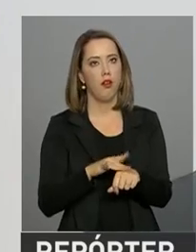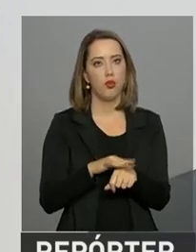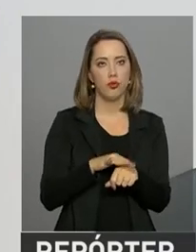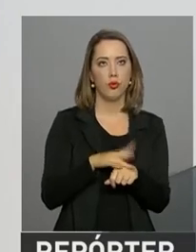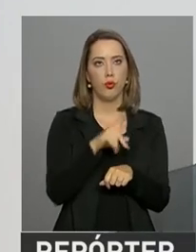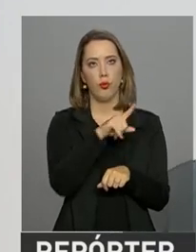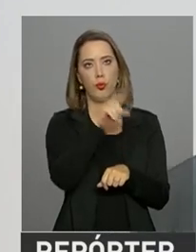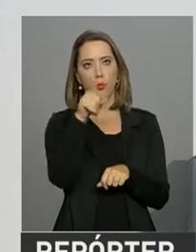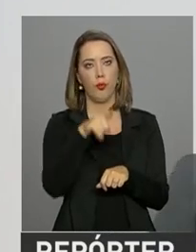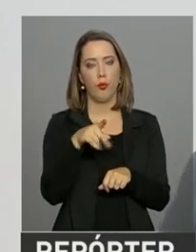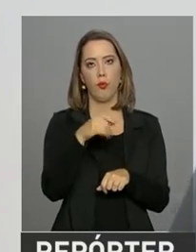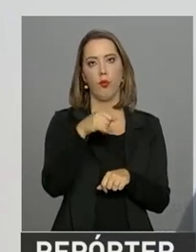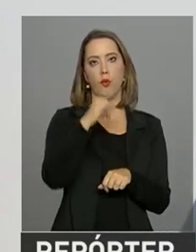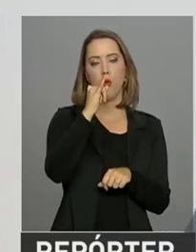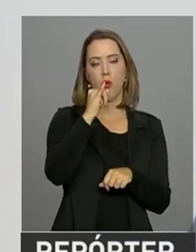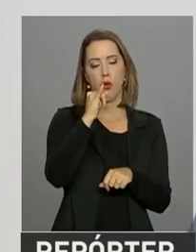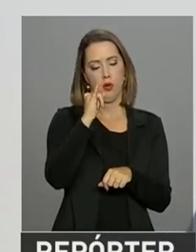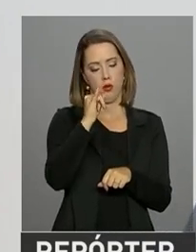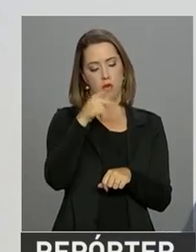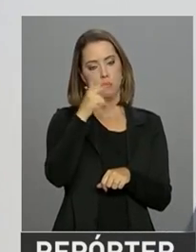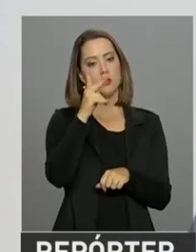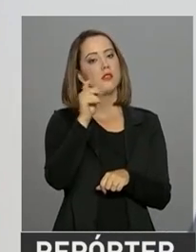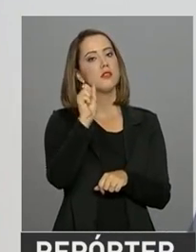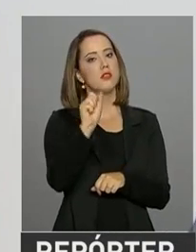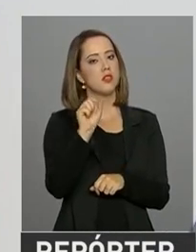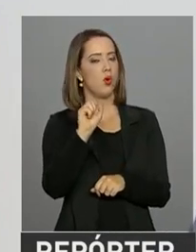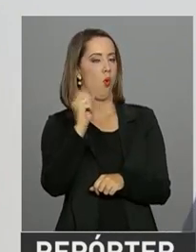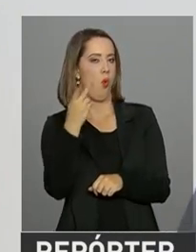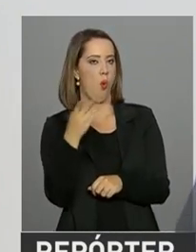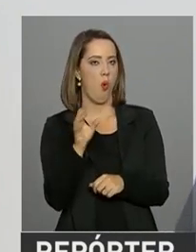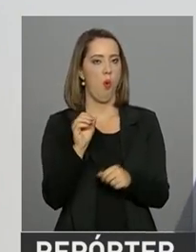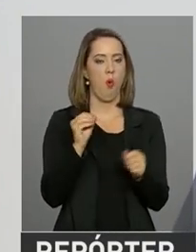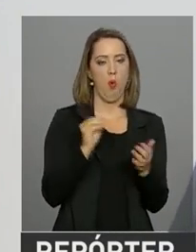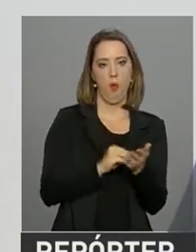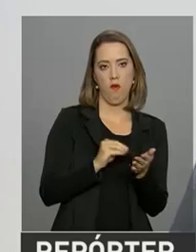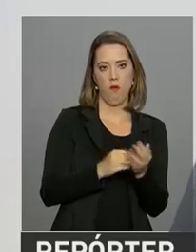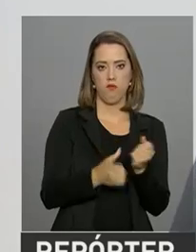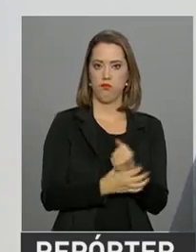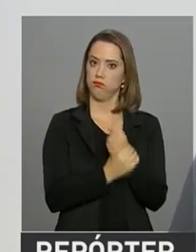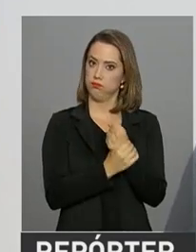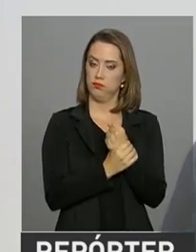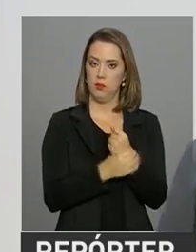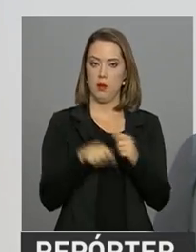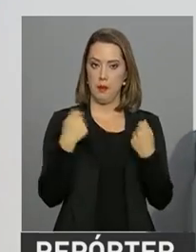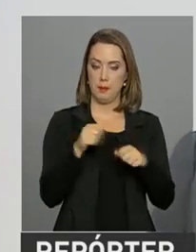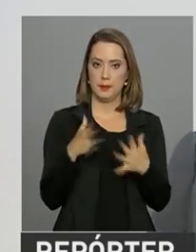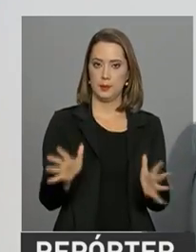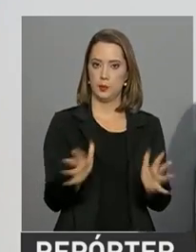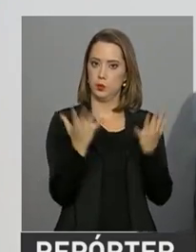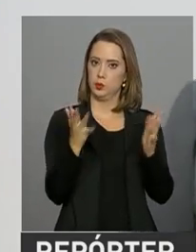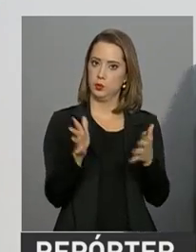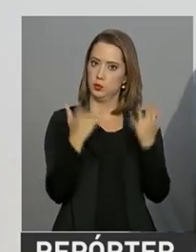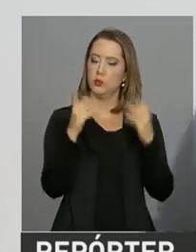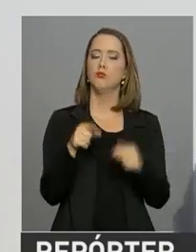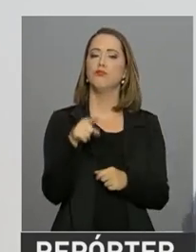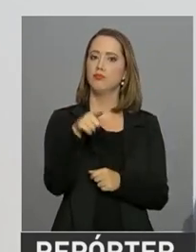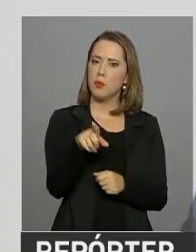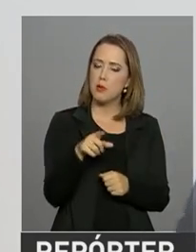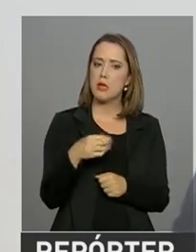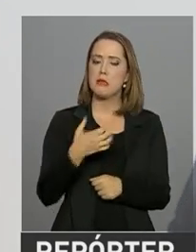zica ou então uma insegurança nós temos que dar uma injeção de ânimo mais do que injeção de ânimo uma injeção de